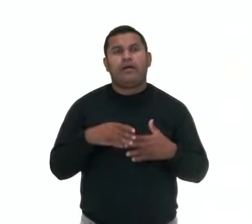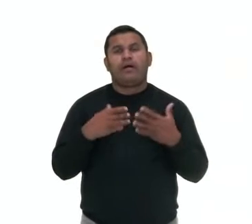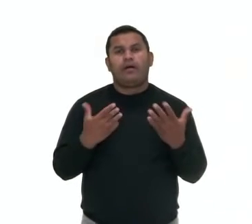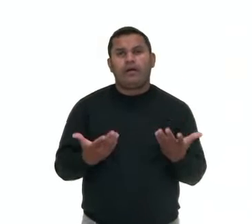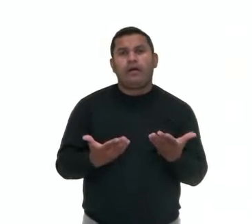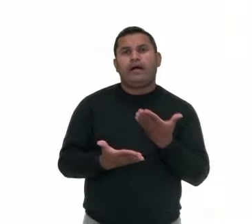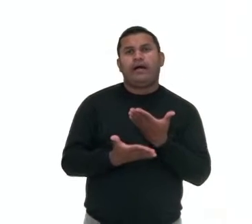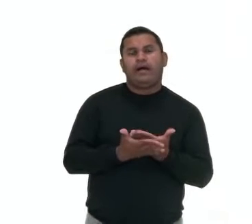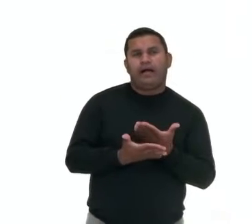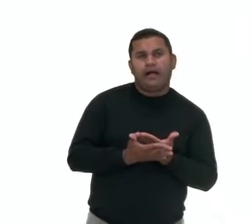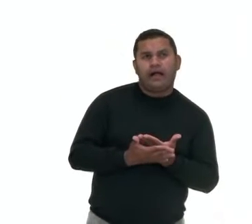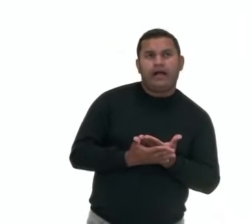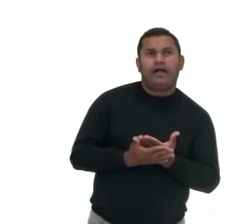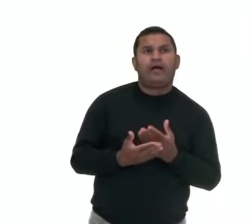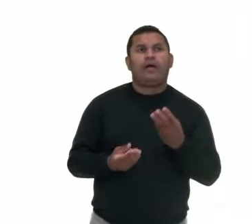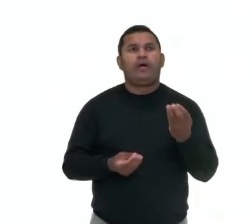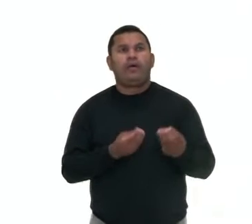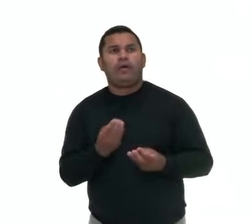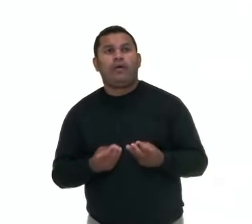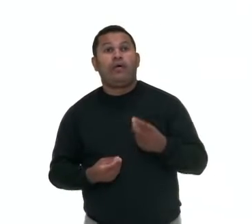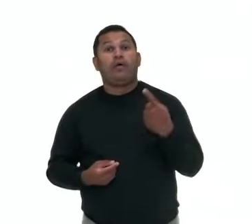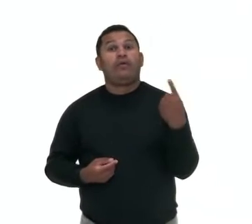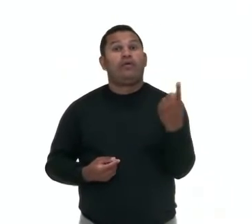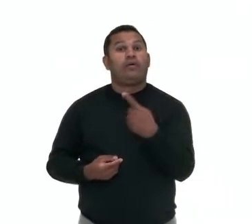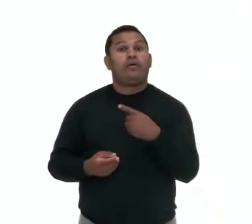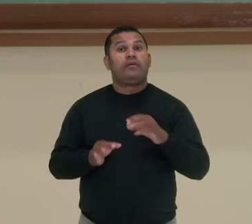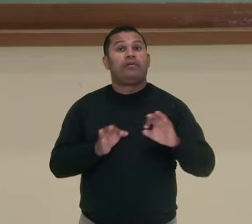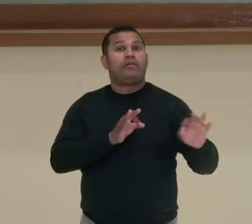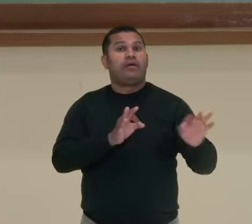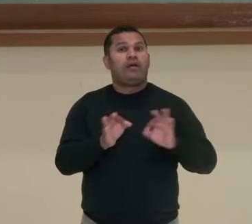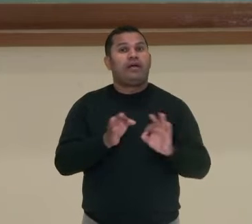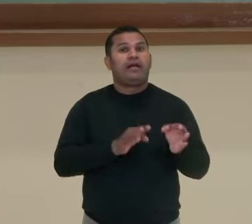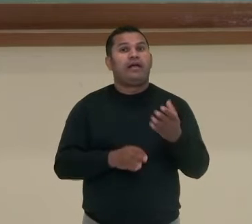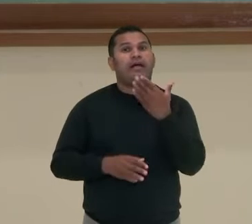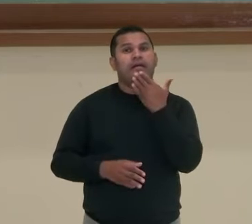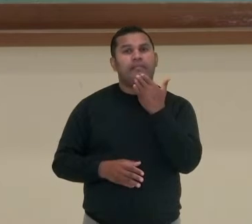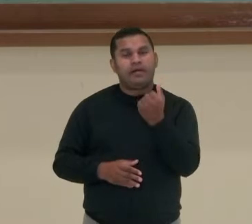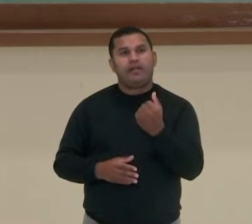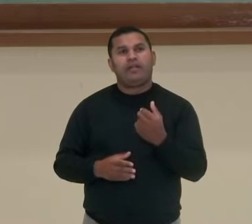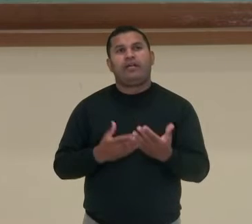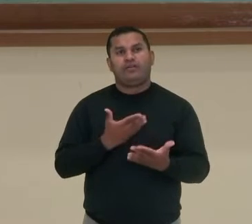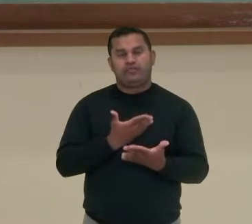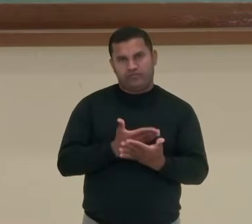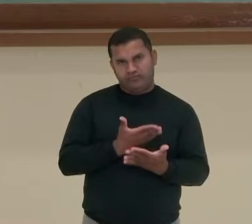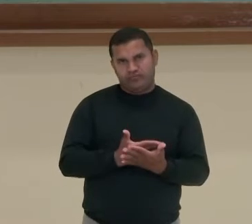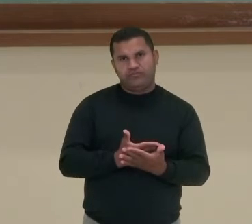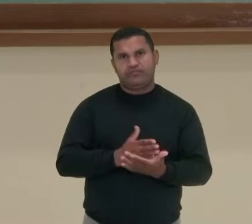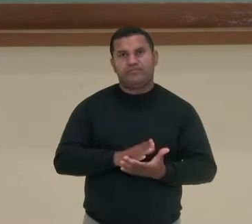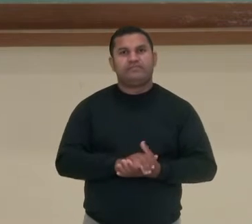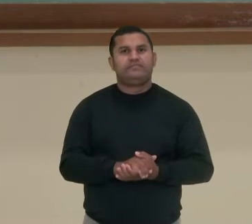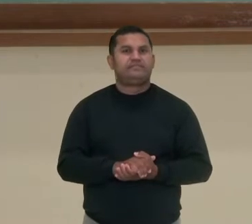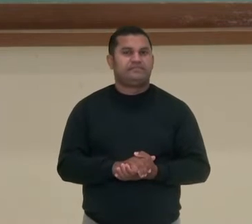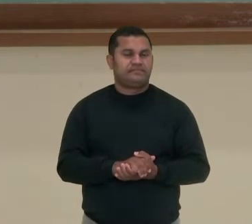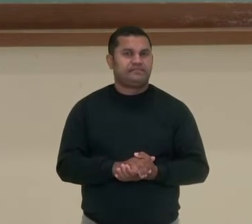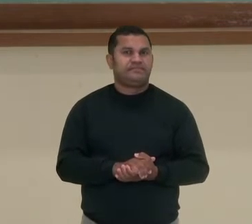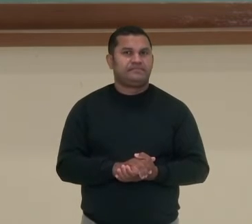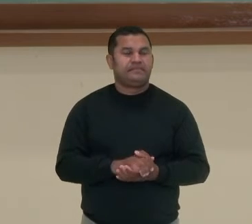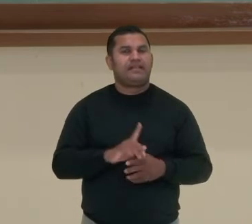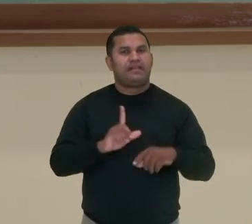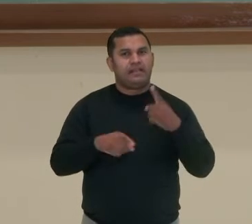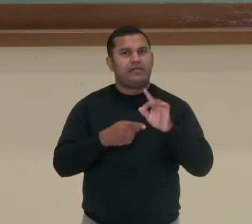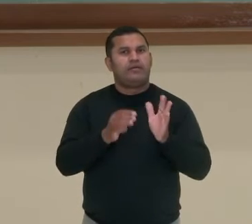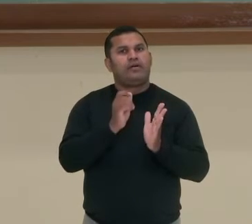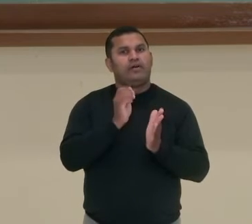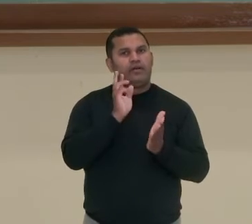nossa aula, como podemos nos organizar para melhorar nossos estudos? Daqui a pouquinho nós voltamos e corrigimos junto essa,